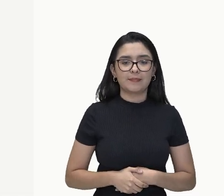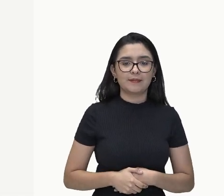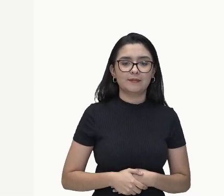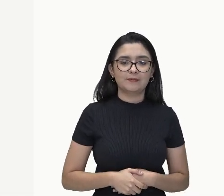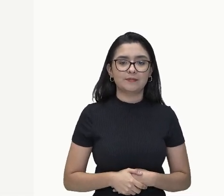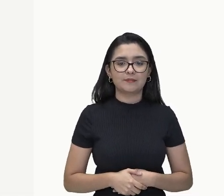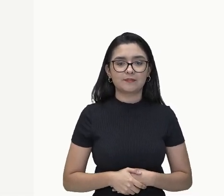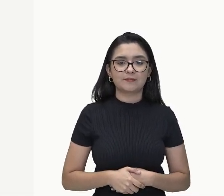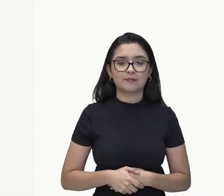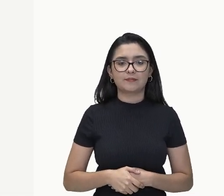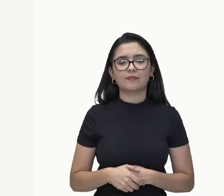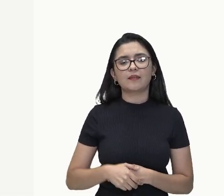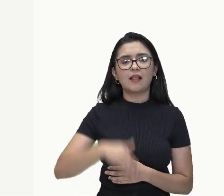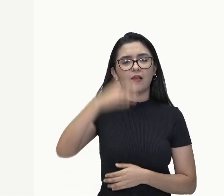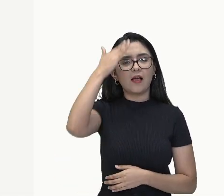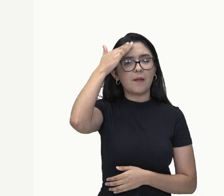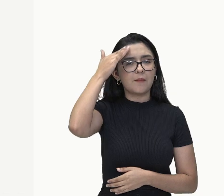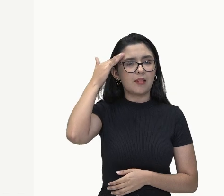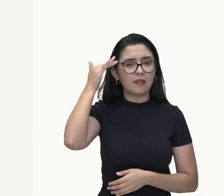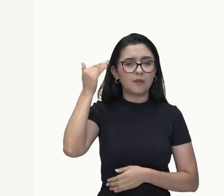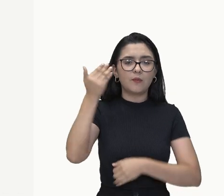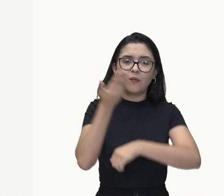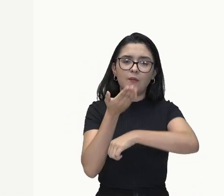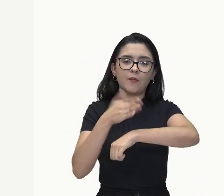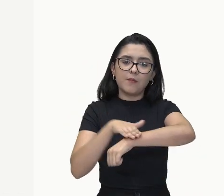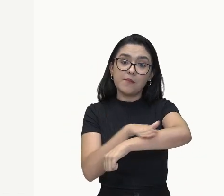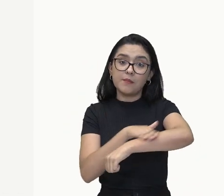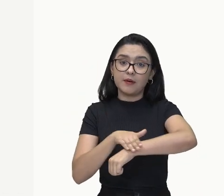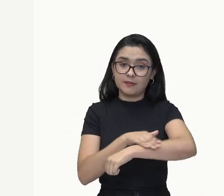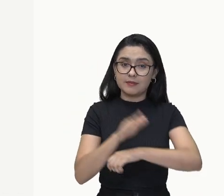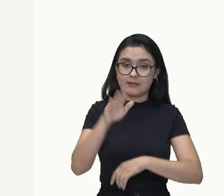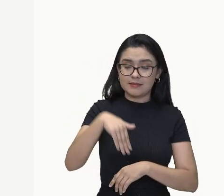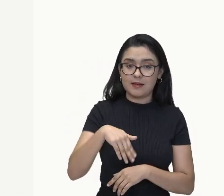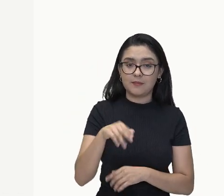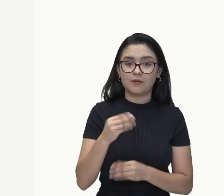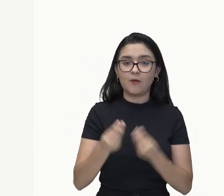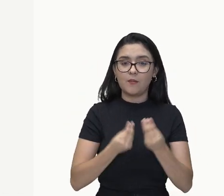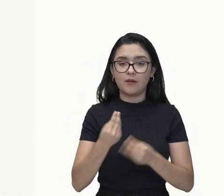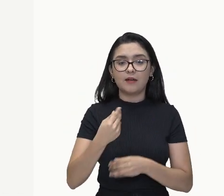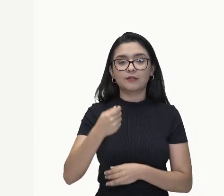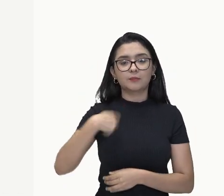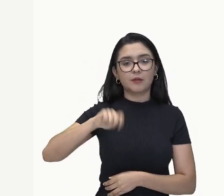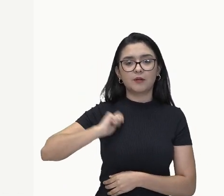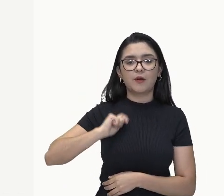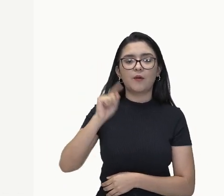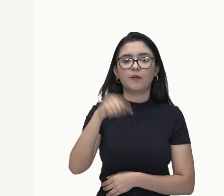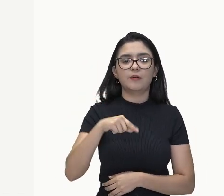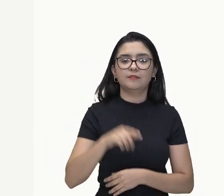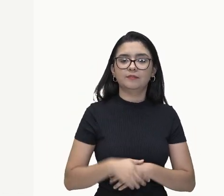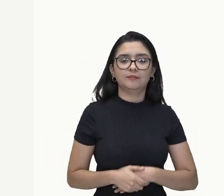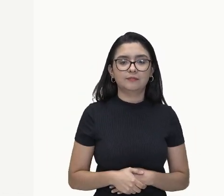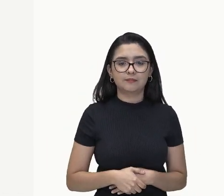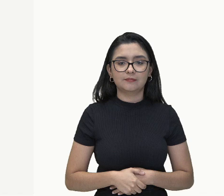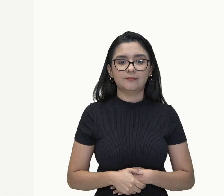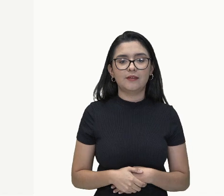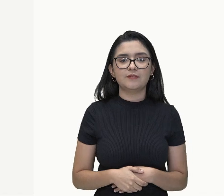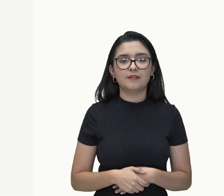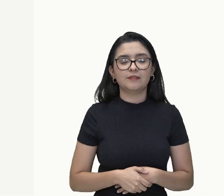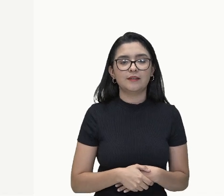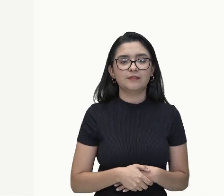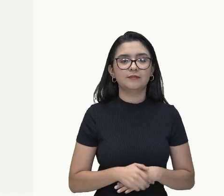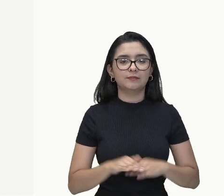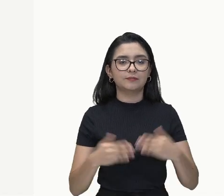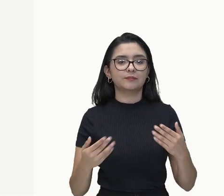idade, de cabelos brancos. Sabe como diz cabelos brancos no espanhol? Las canas, que a gente tem que respeitar muito, né?